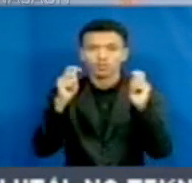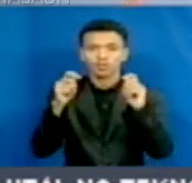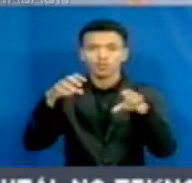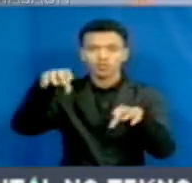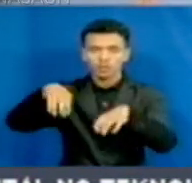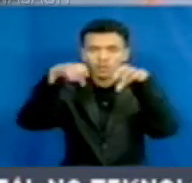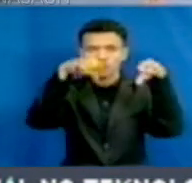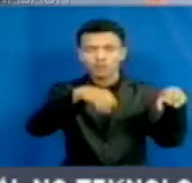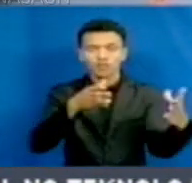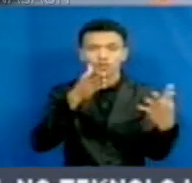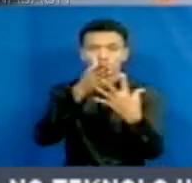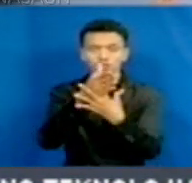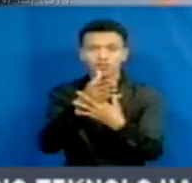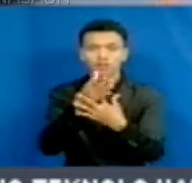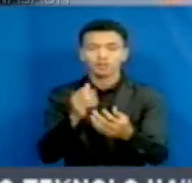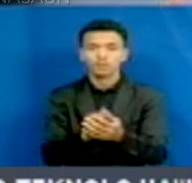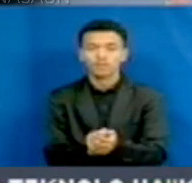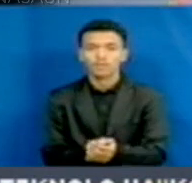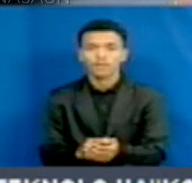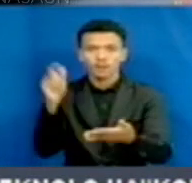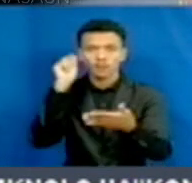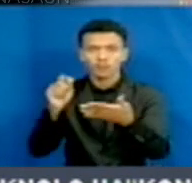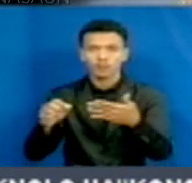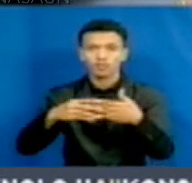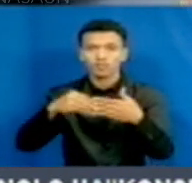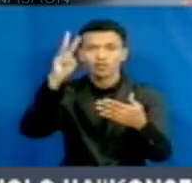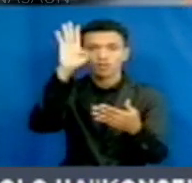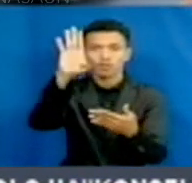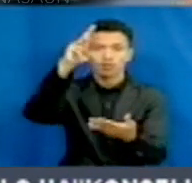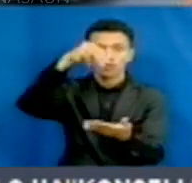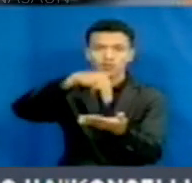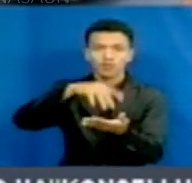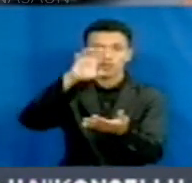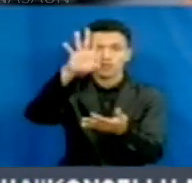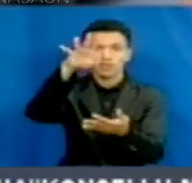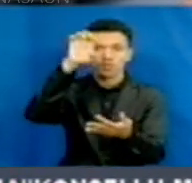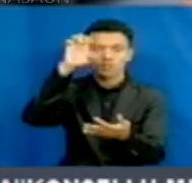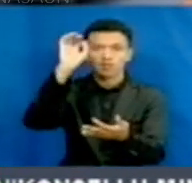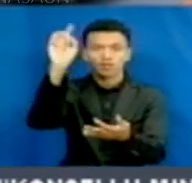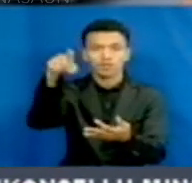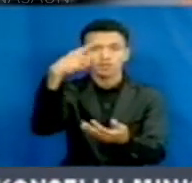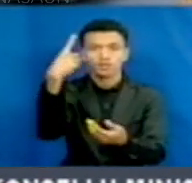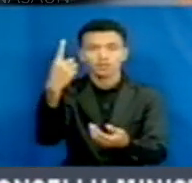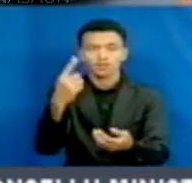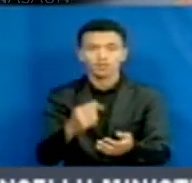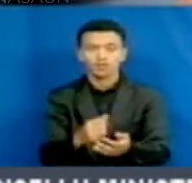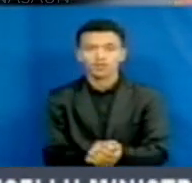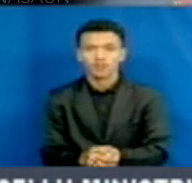e Porto Baiatíbar, com montante para alteração contrato dólar americano milhão hat, atos hat, sanulo, recém ida. Senhor Ministro nos